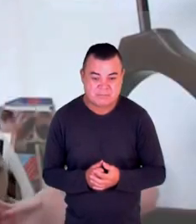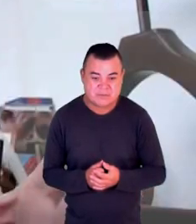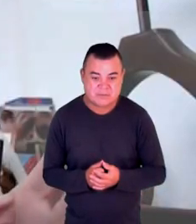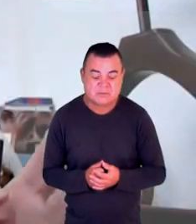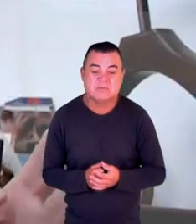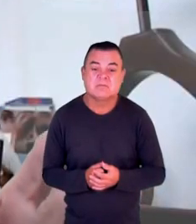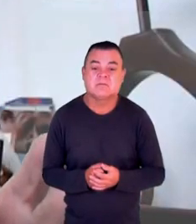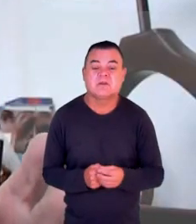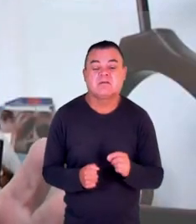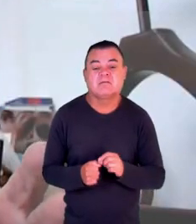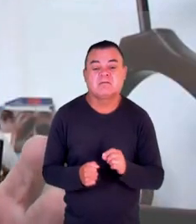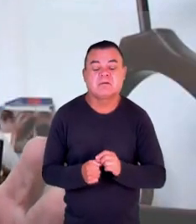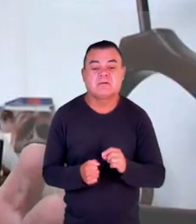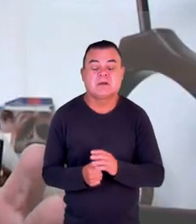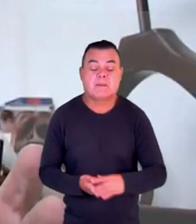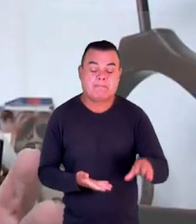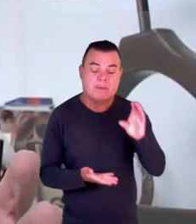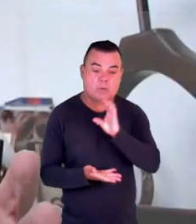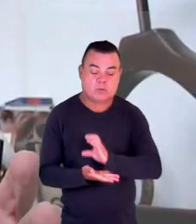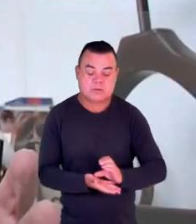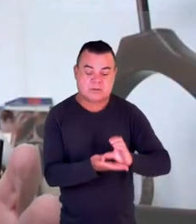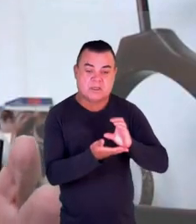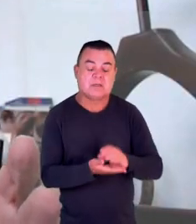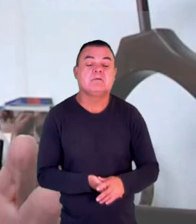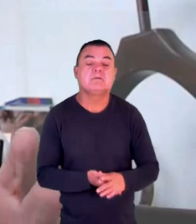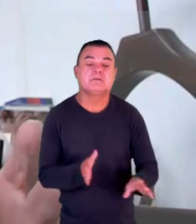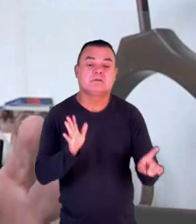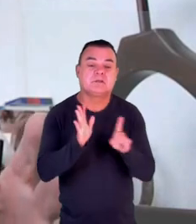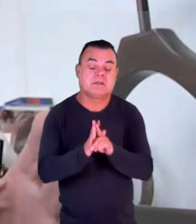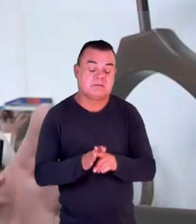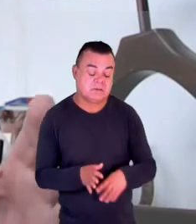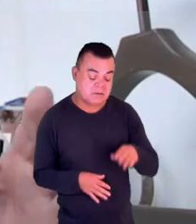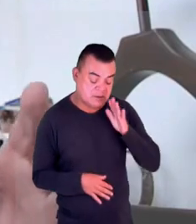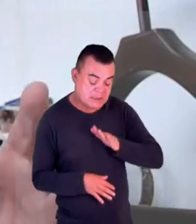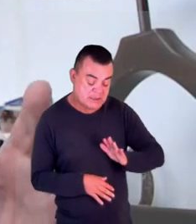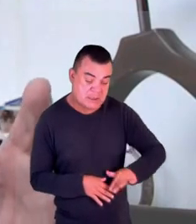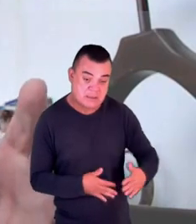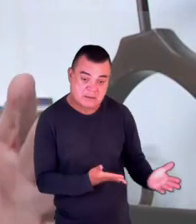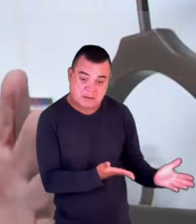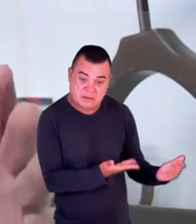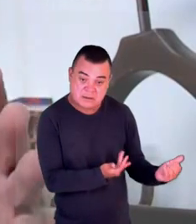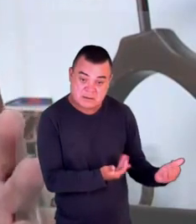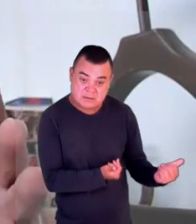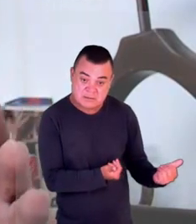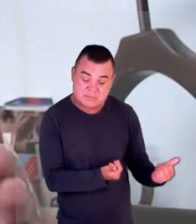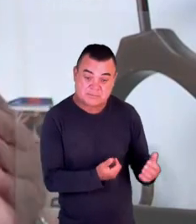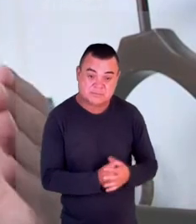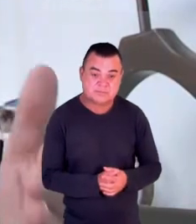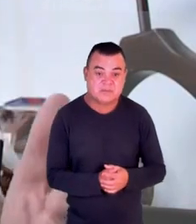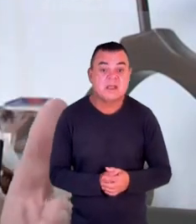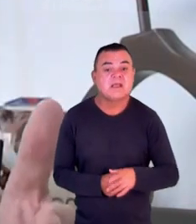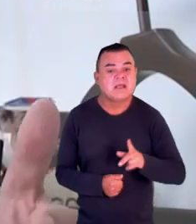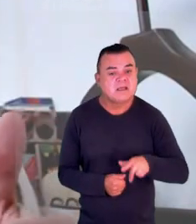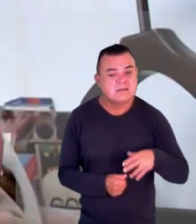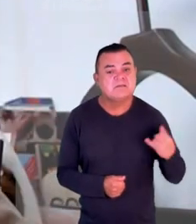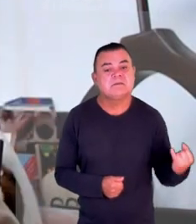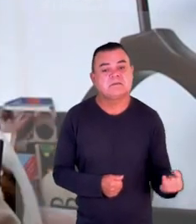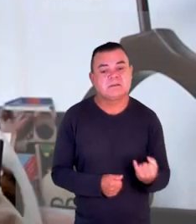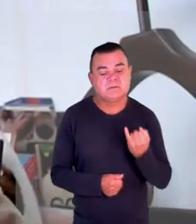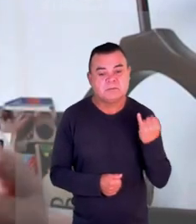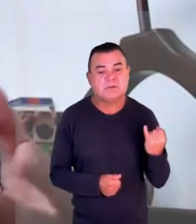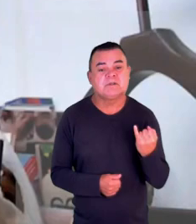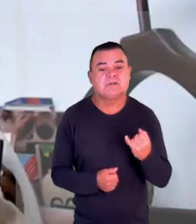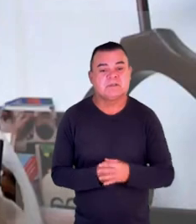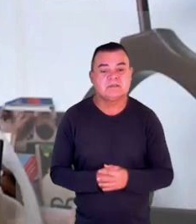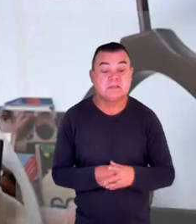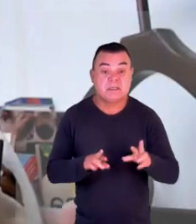pelo pelo conselho dos Direitos da Criança e Adolescente essa a a a importância da